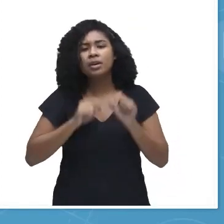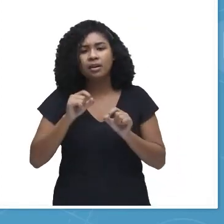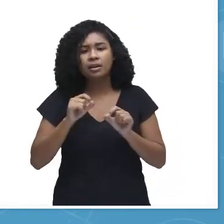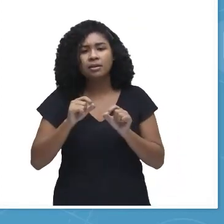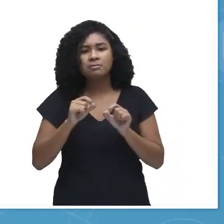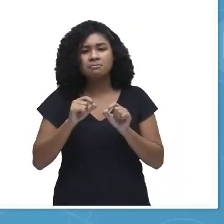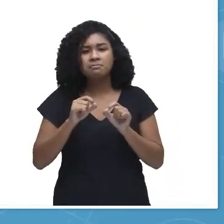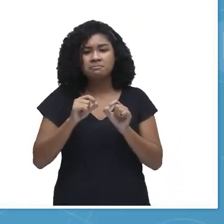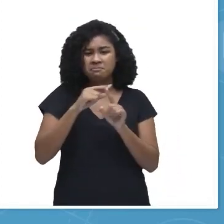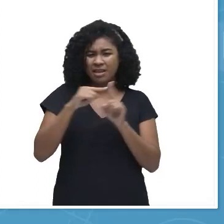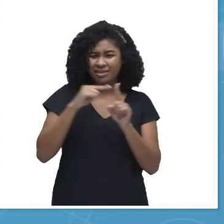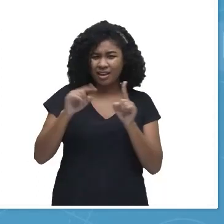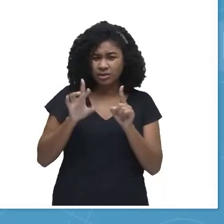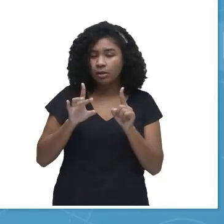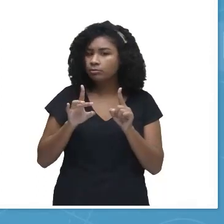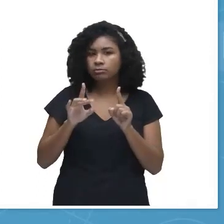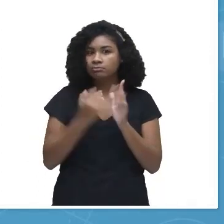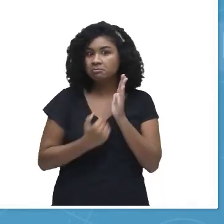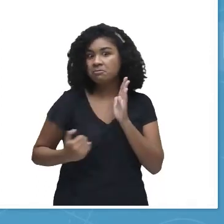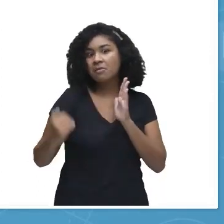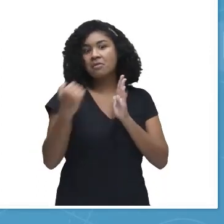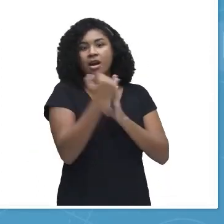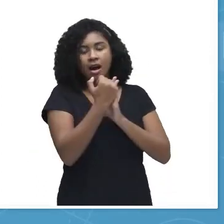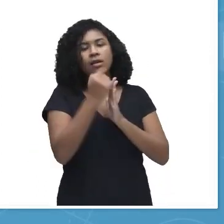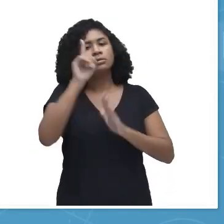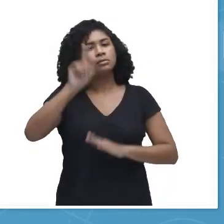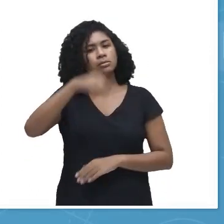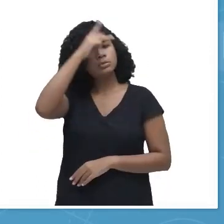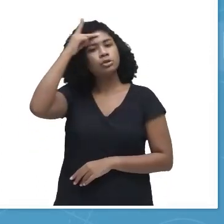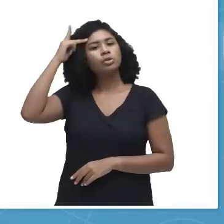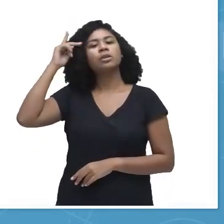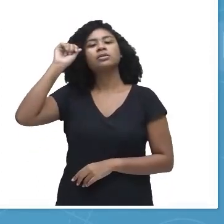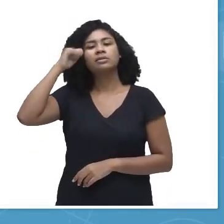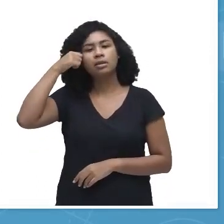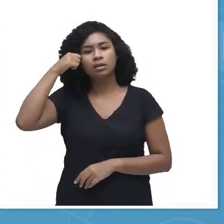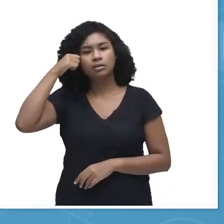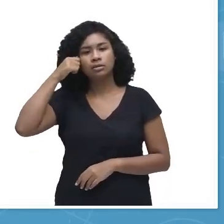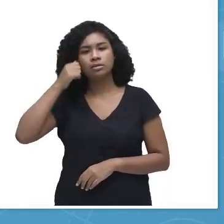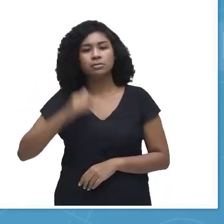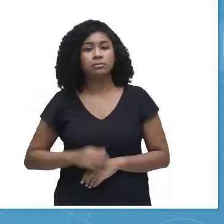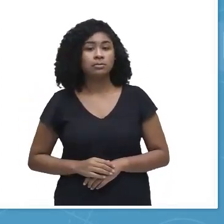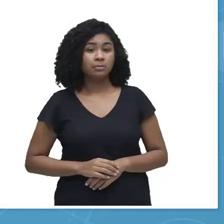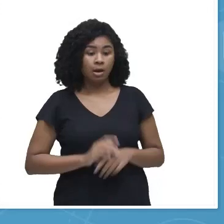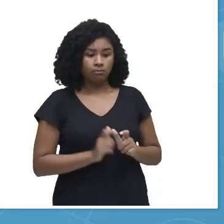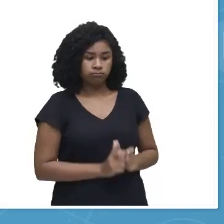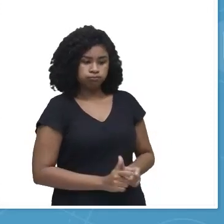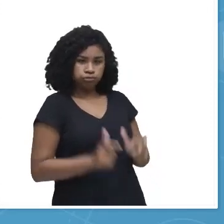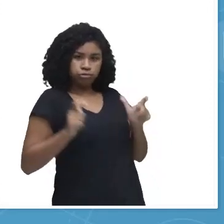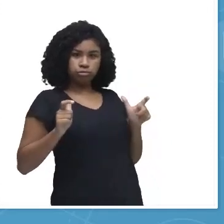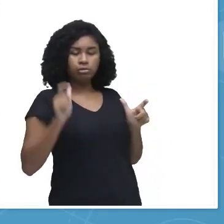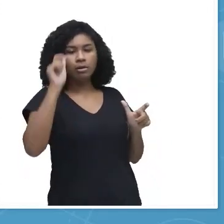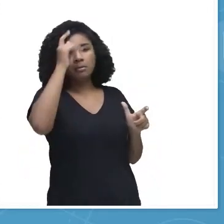da população brasileira é constituída de negros. Mesmo assim, mesmo sendo uma ligeira maioria,